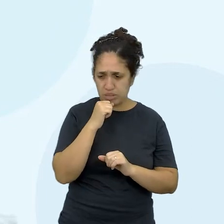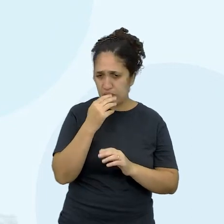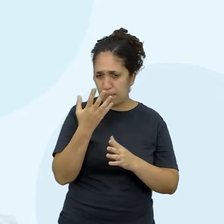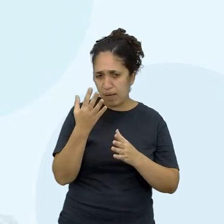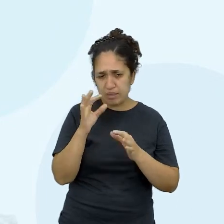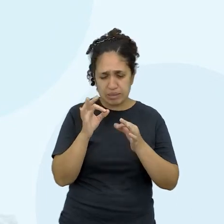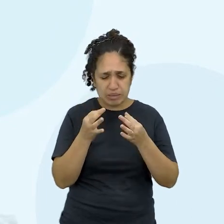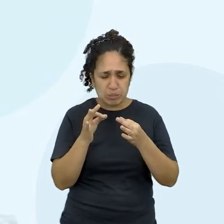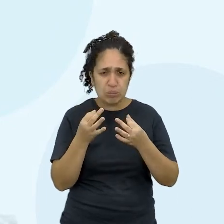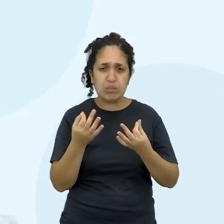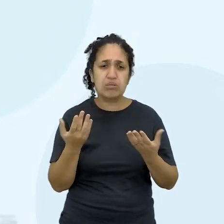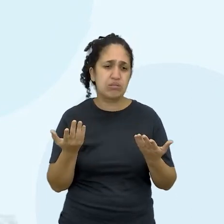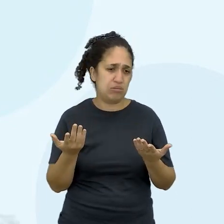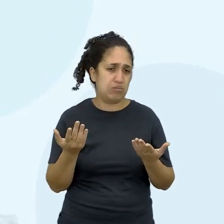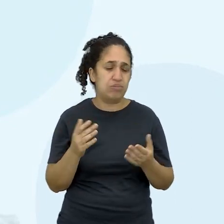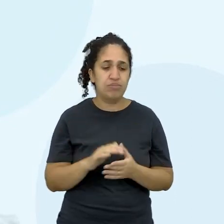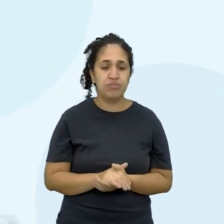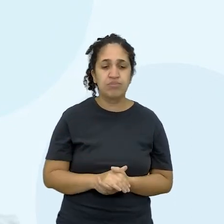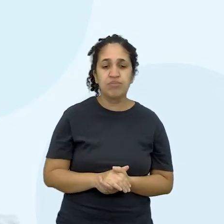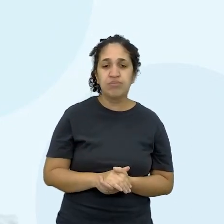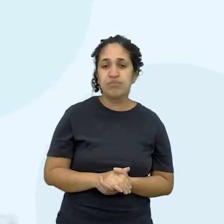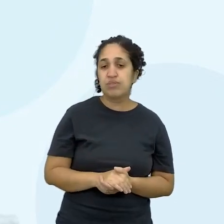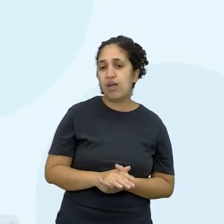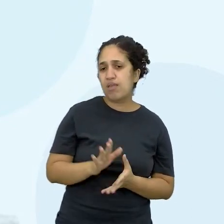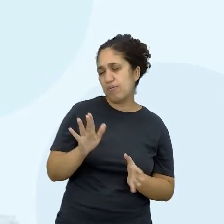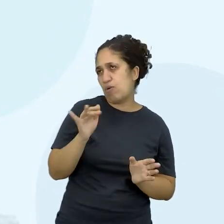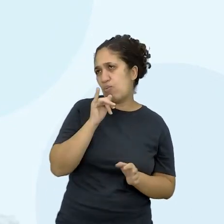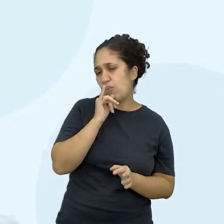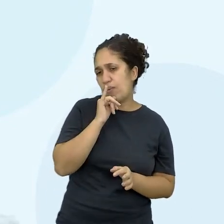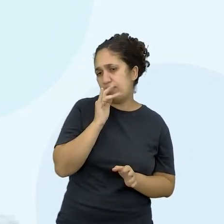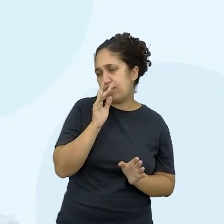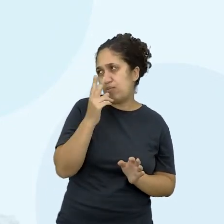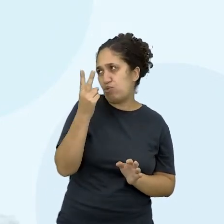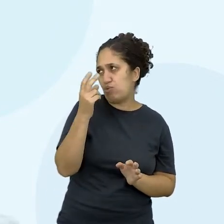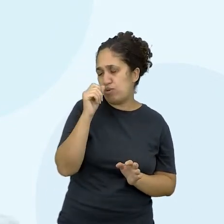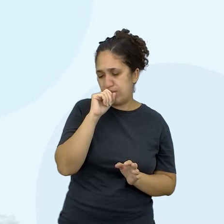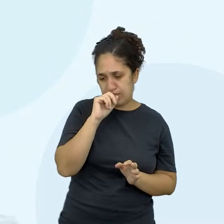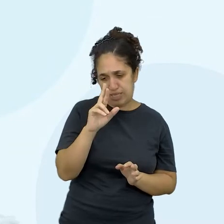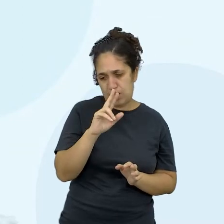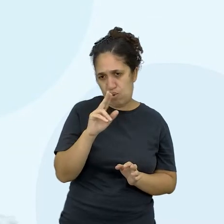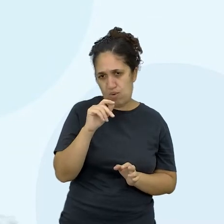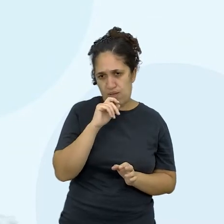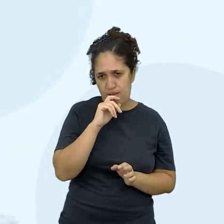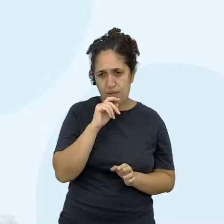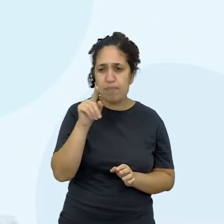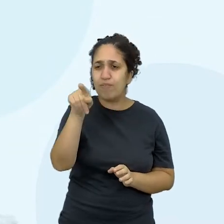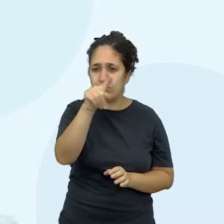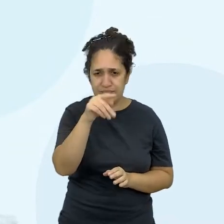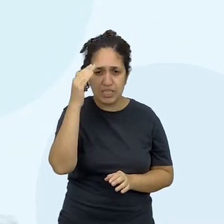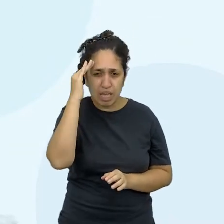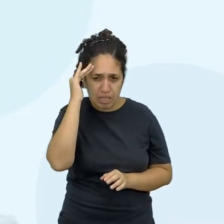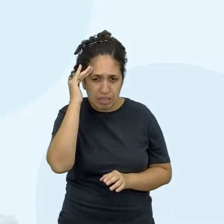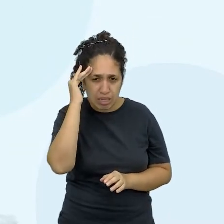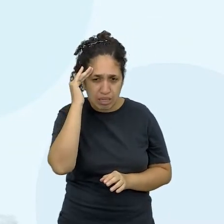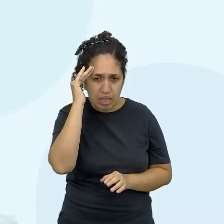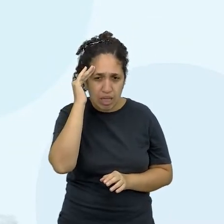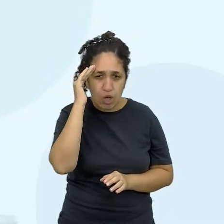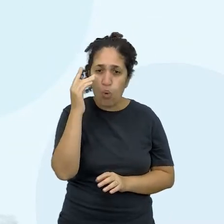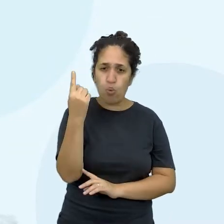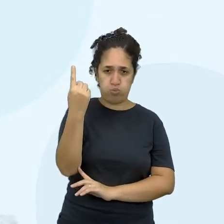mais tranquila aqui. Então, eu vou supor aqui, ao invés de 2, para você entender, ó, eu vou